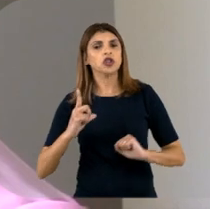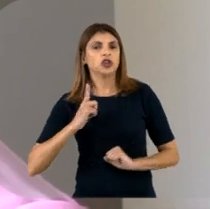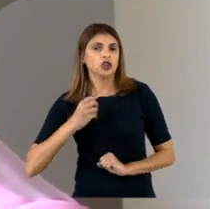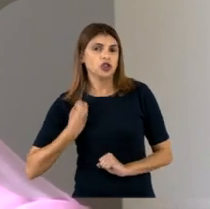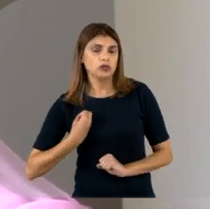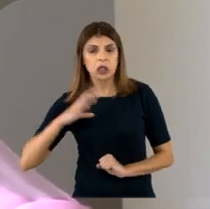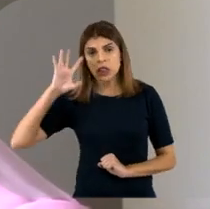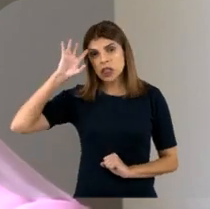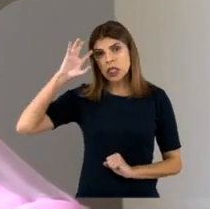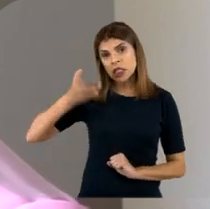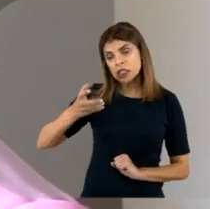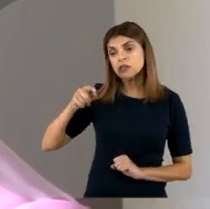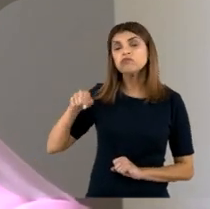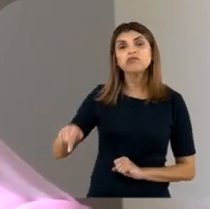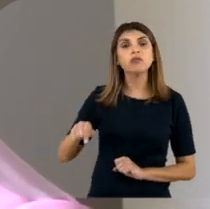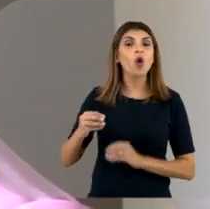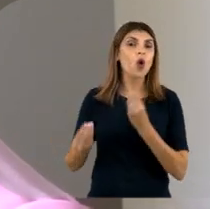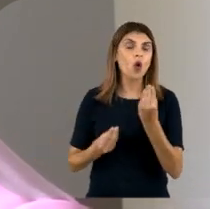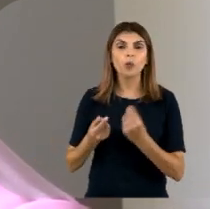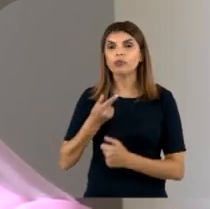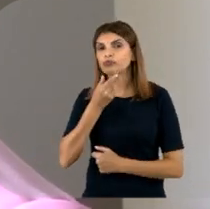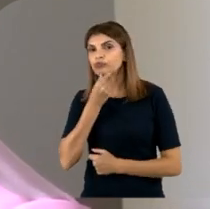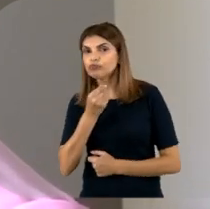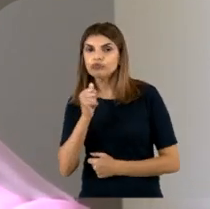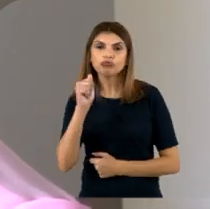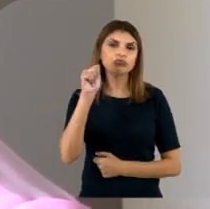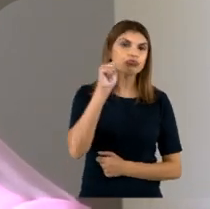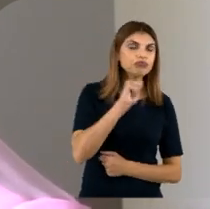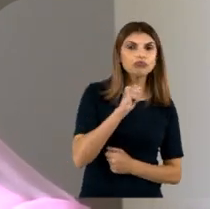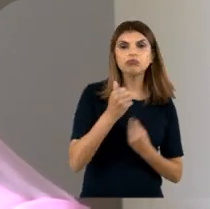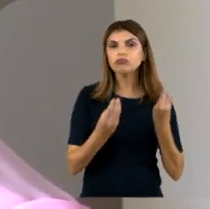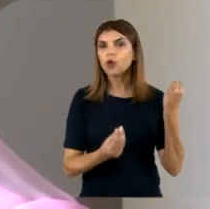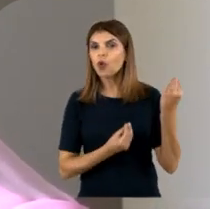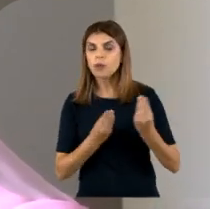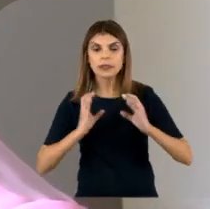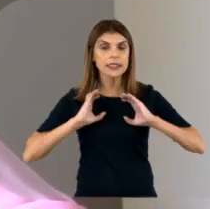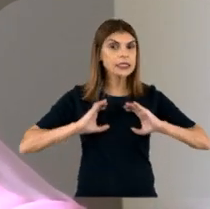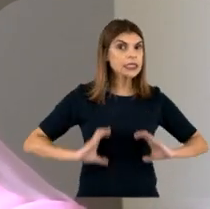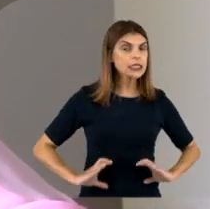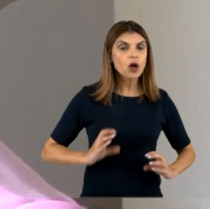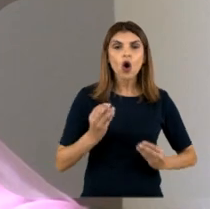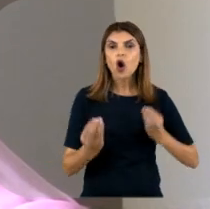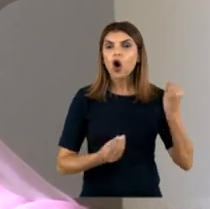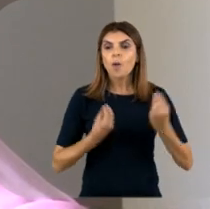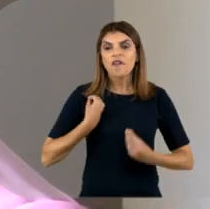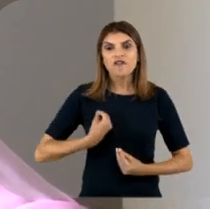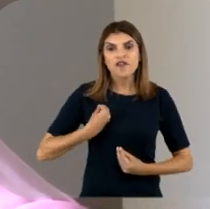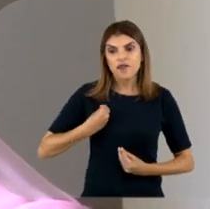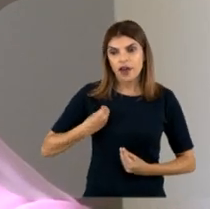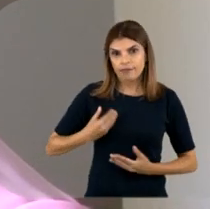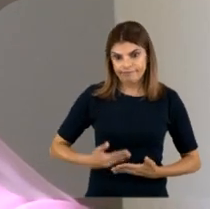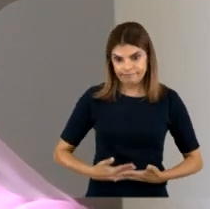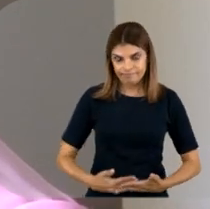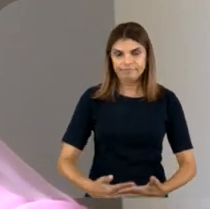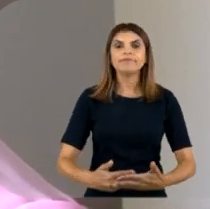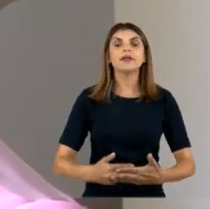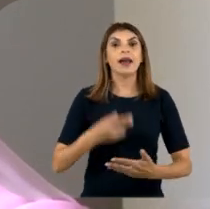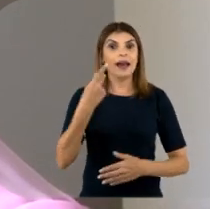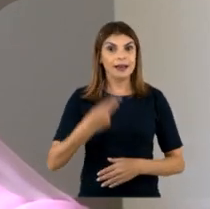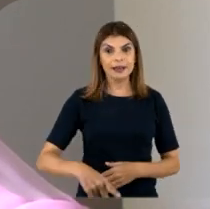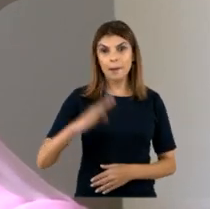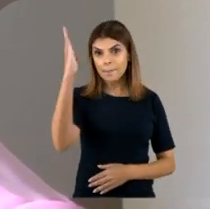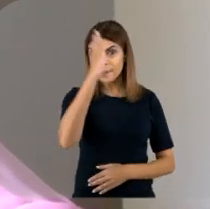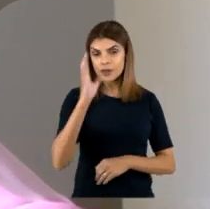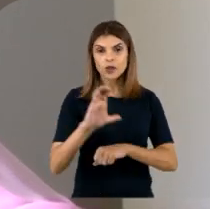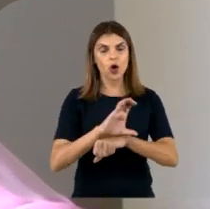possam definir como os seus co-cidadãos, como é que vão viver. Então, num país